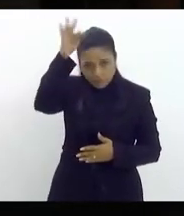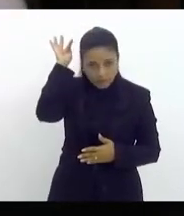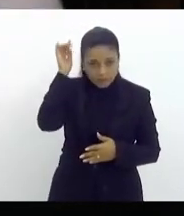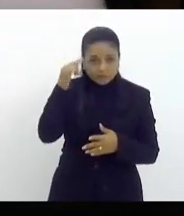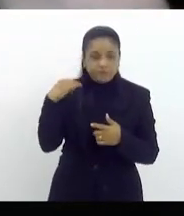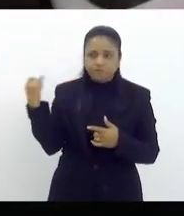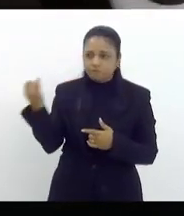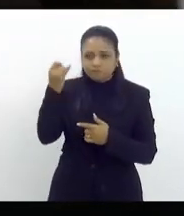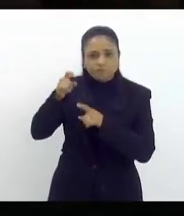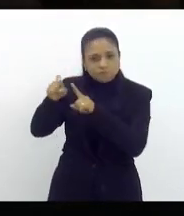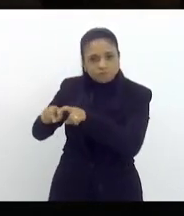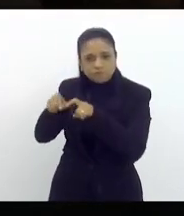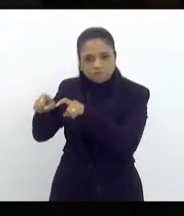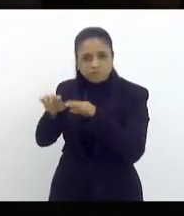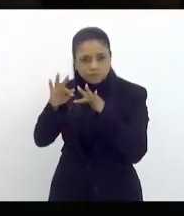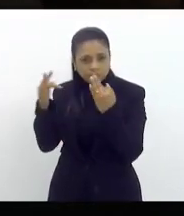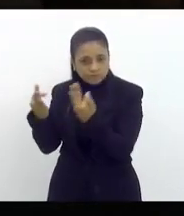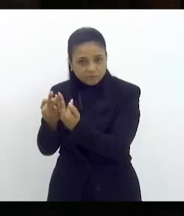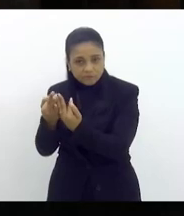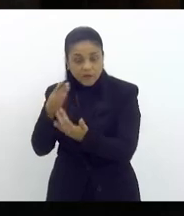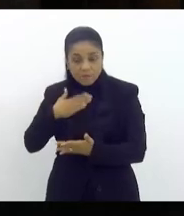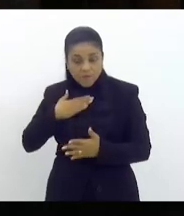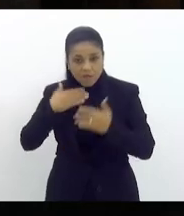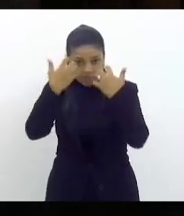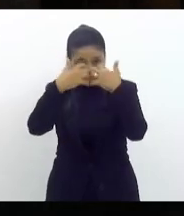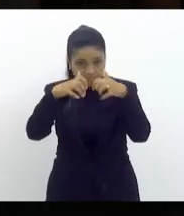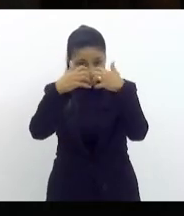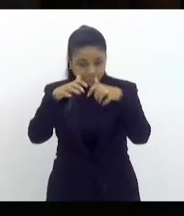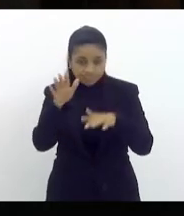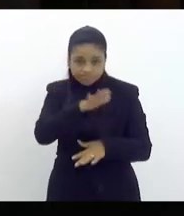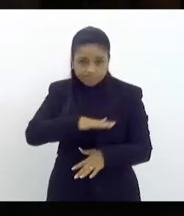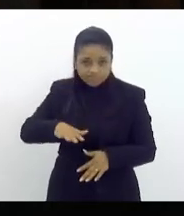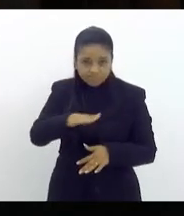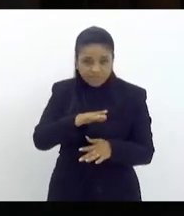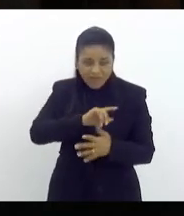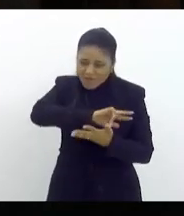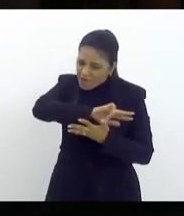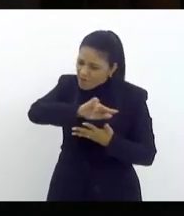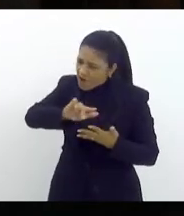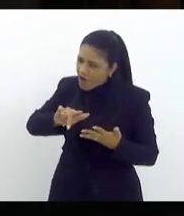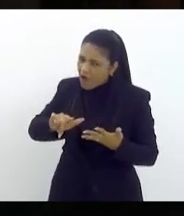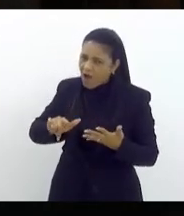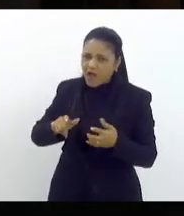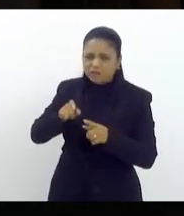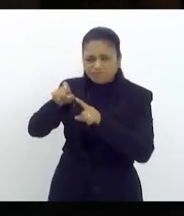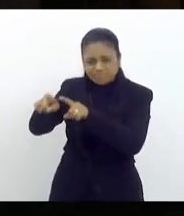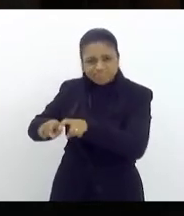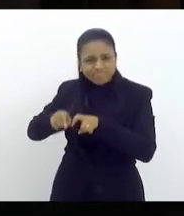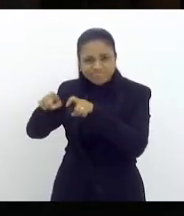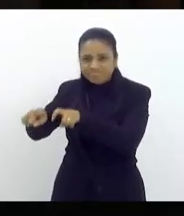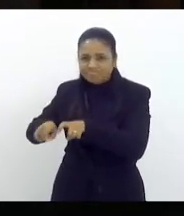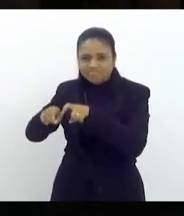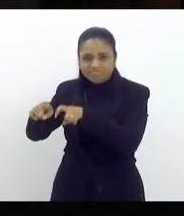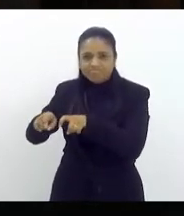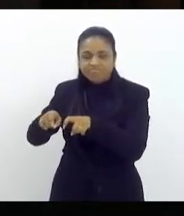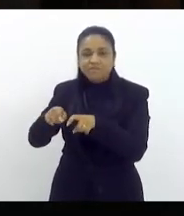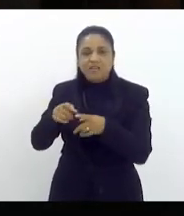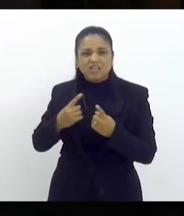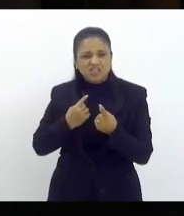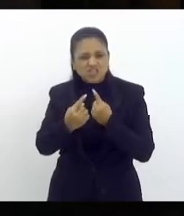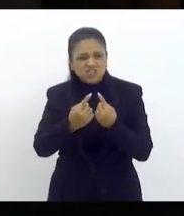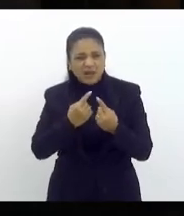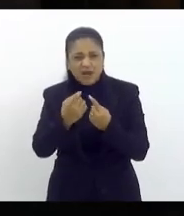da agricultura familiar na minha região serrana são milhares de produtores com estradas vicinais acabadas